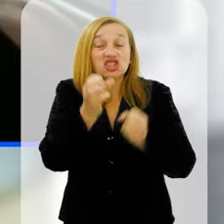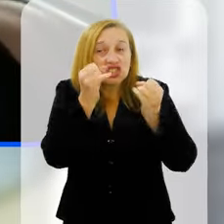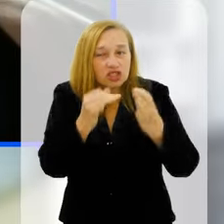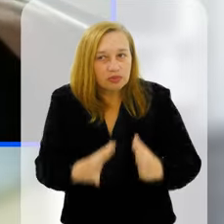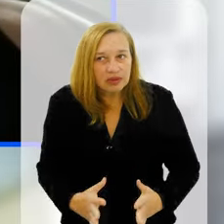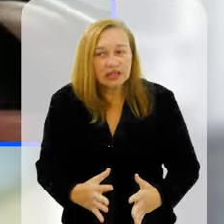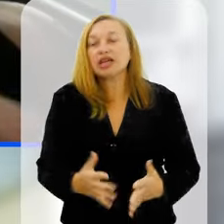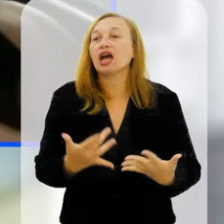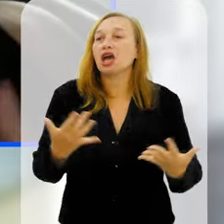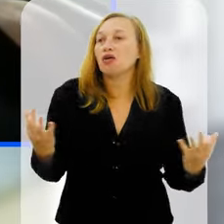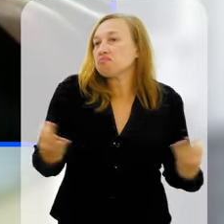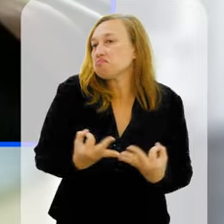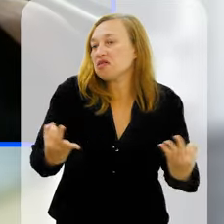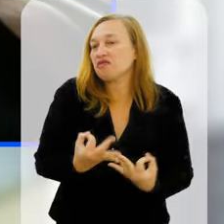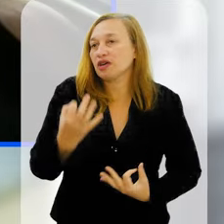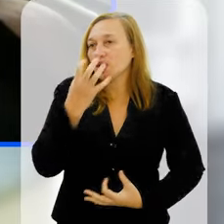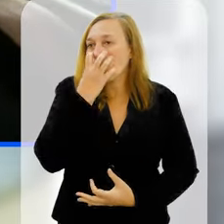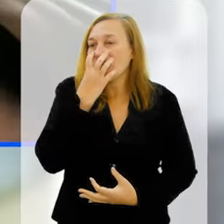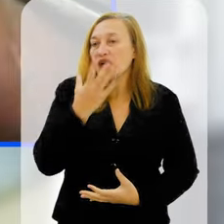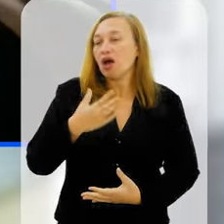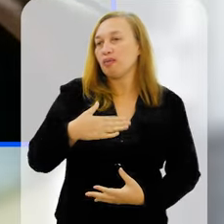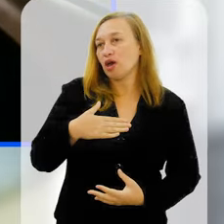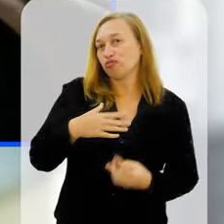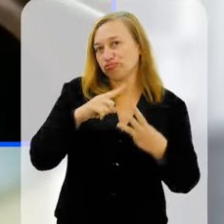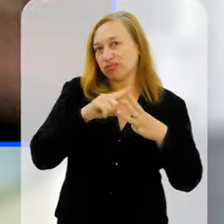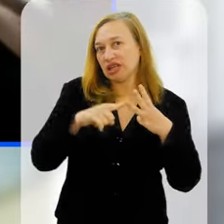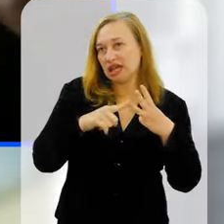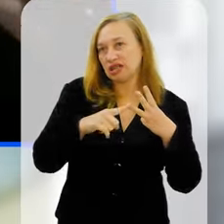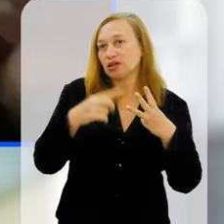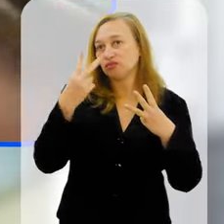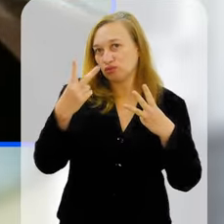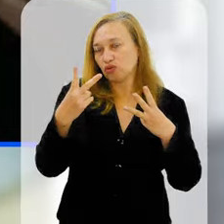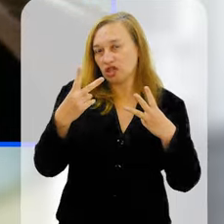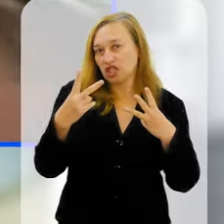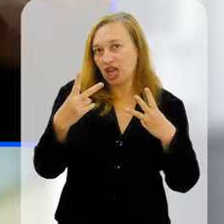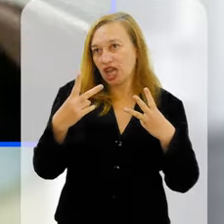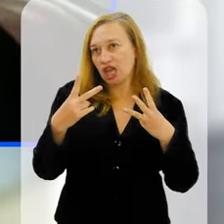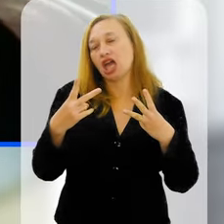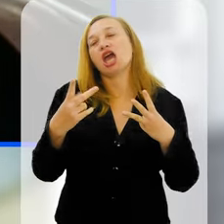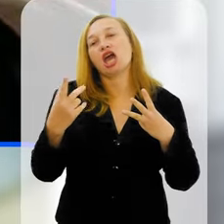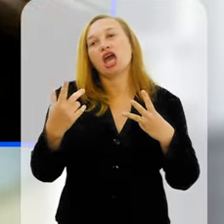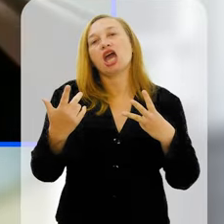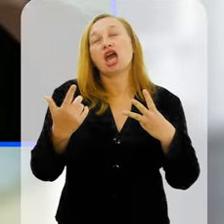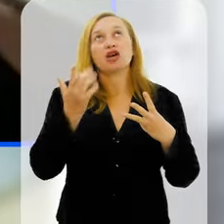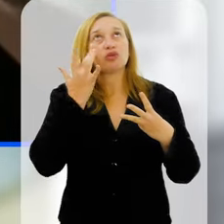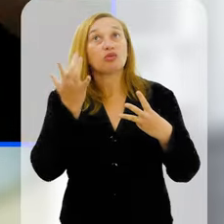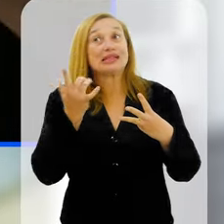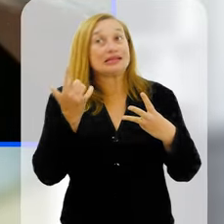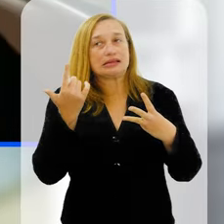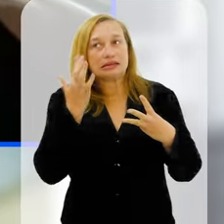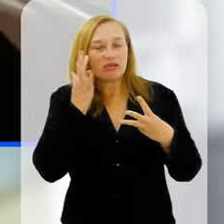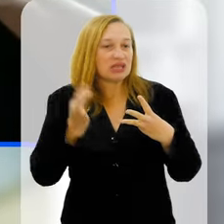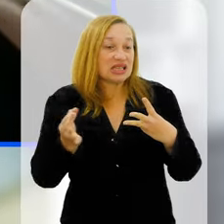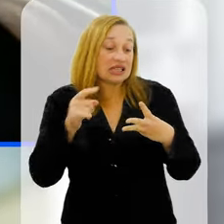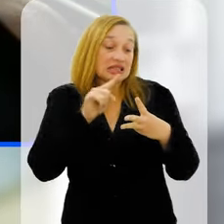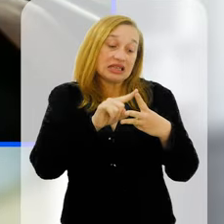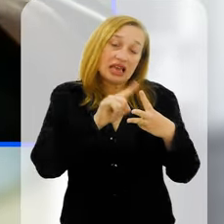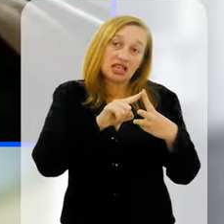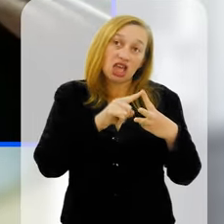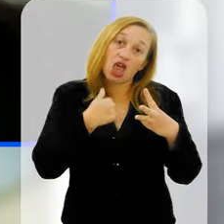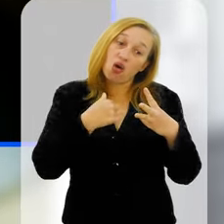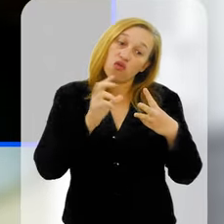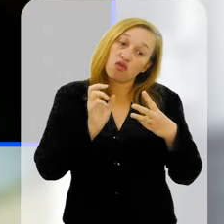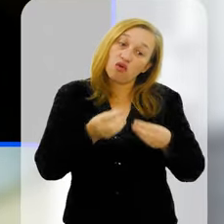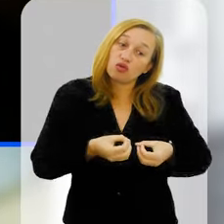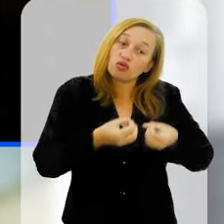fala dos benefícios. Então, eu acho sensacional. É, os meus três. Só dois, né? Um a gente está esperando recuperar para ver também se vai devolver ou não.